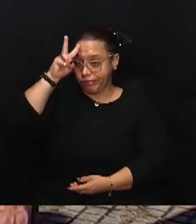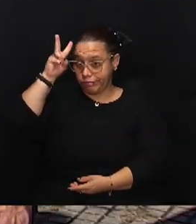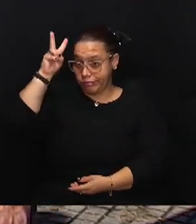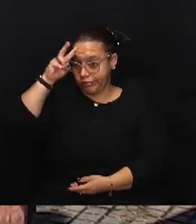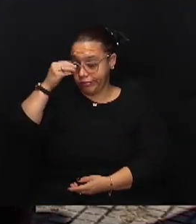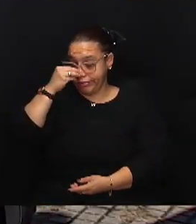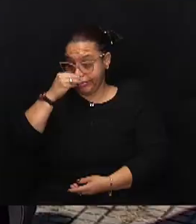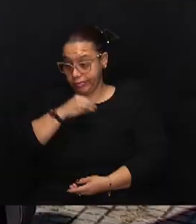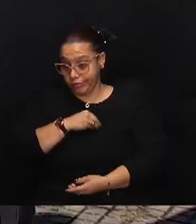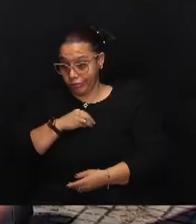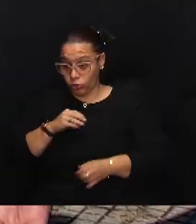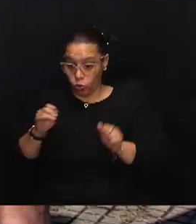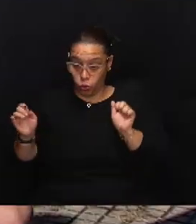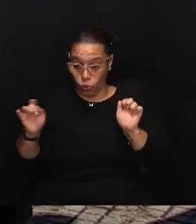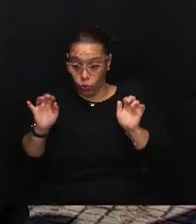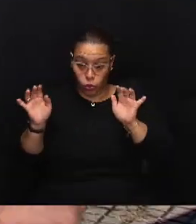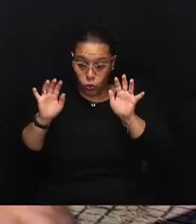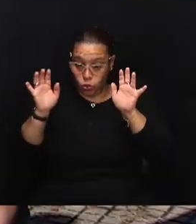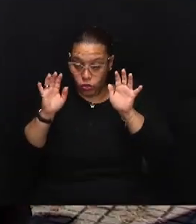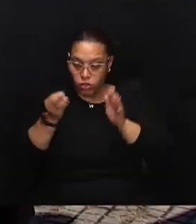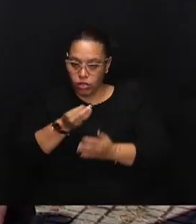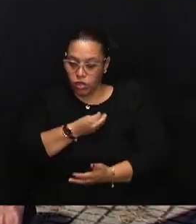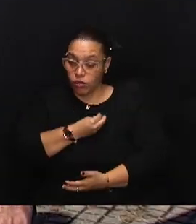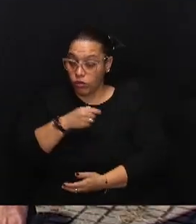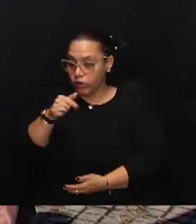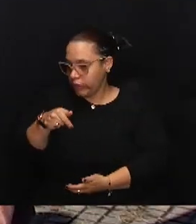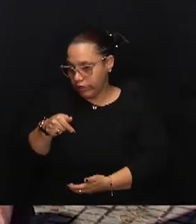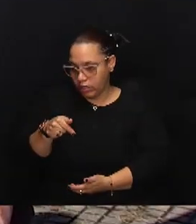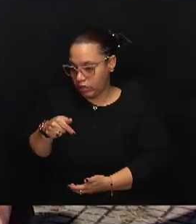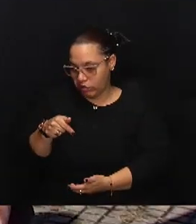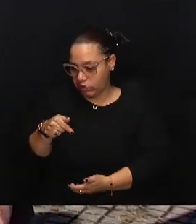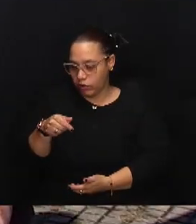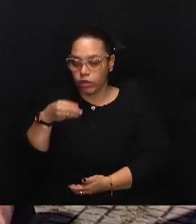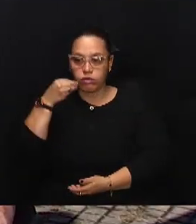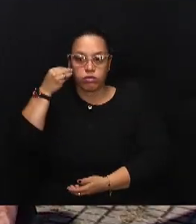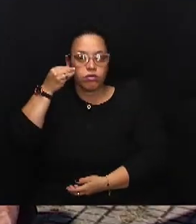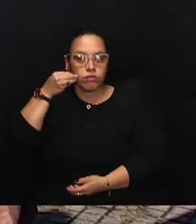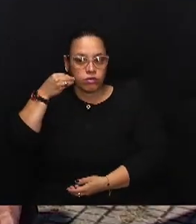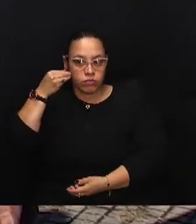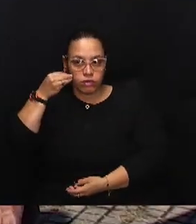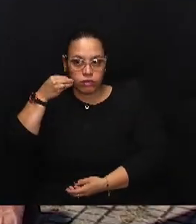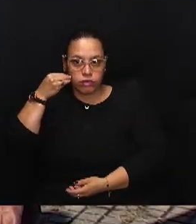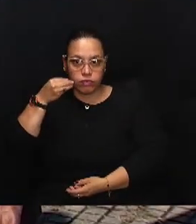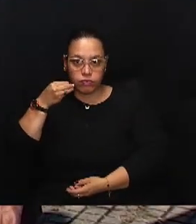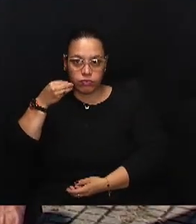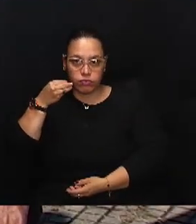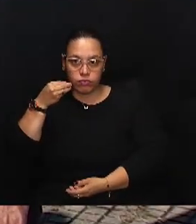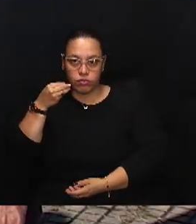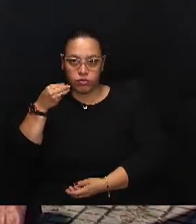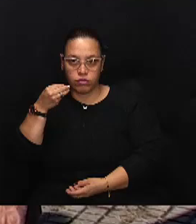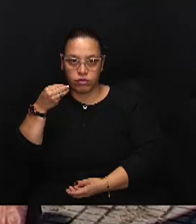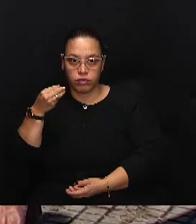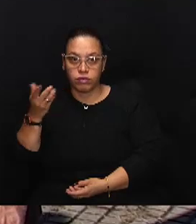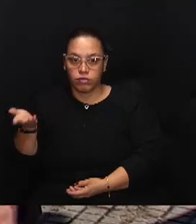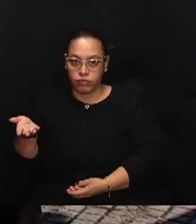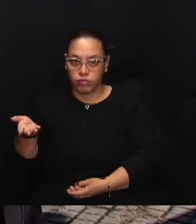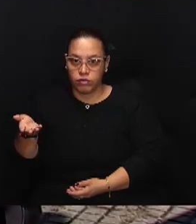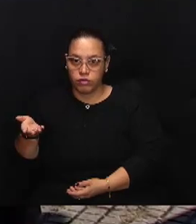dimensões sobrenaturais, afinal de contas as pessoas vivem aqui essas experiências, principalmente diante da